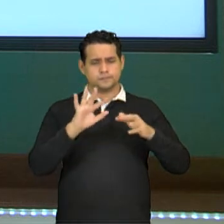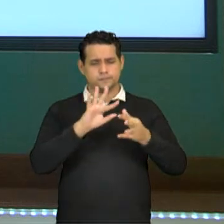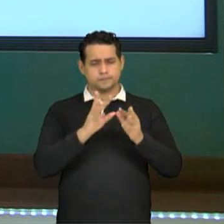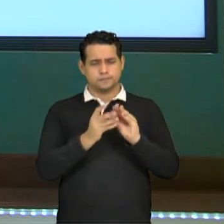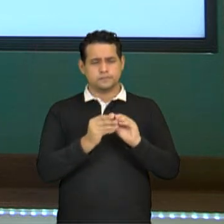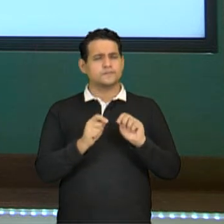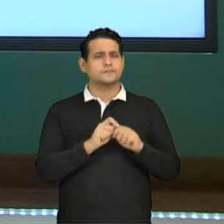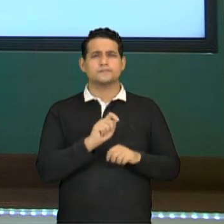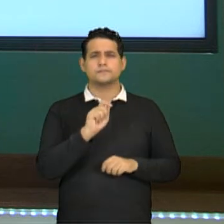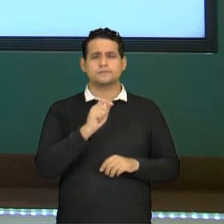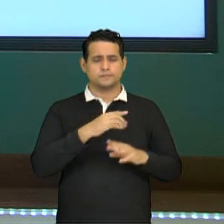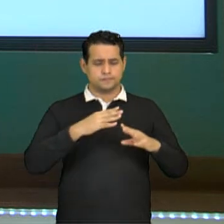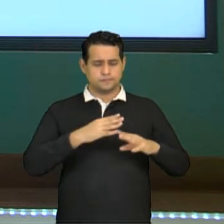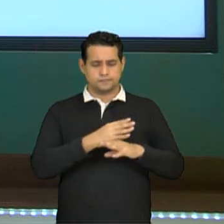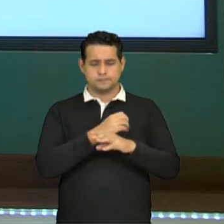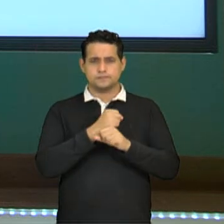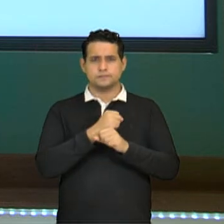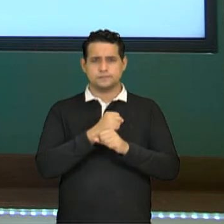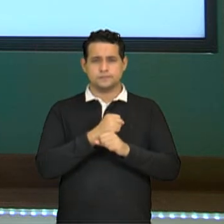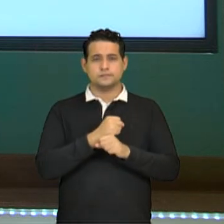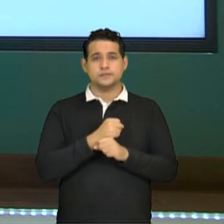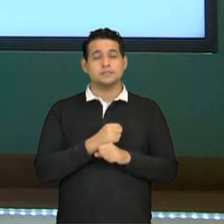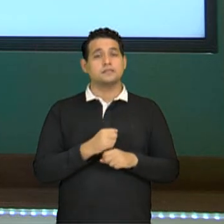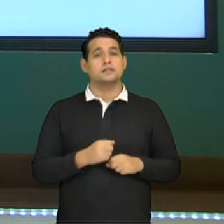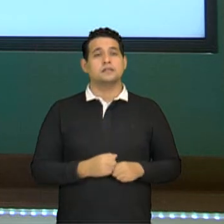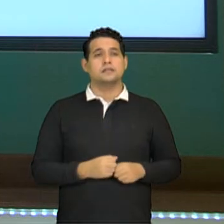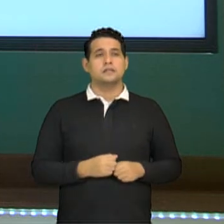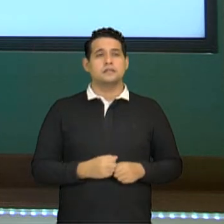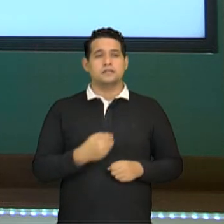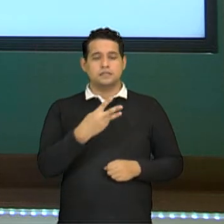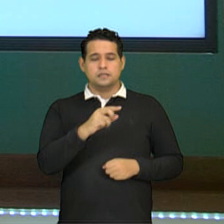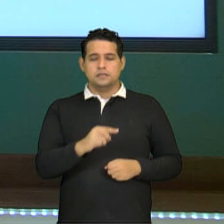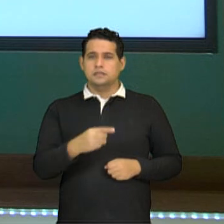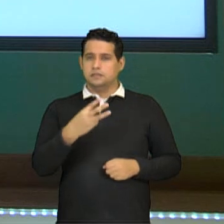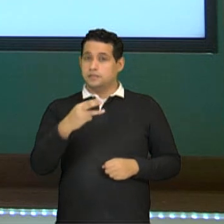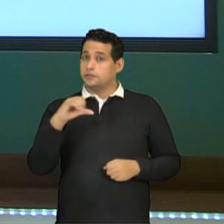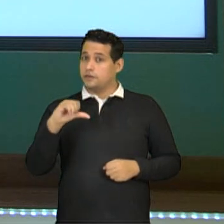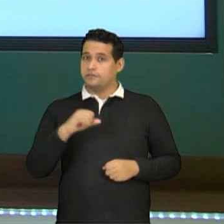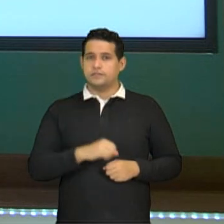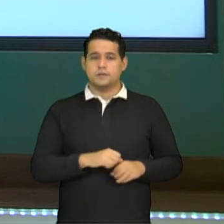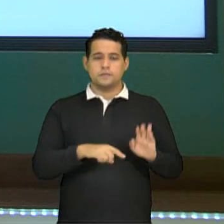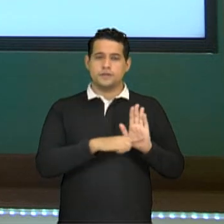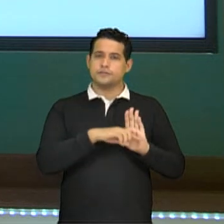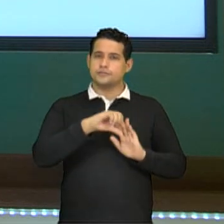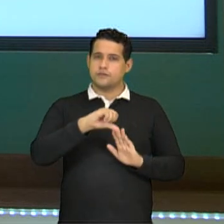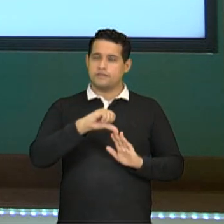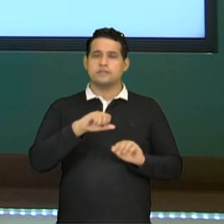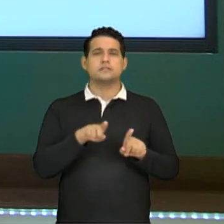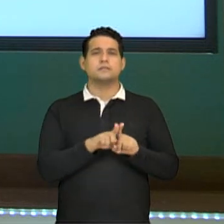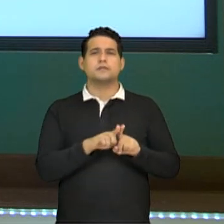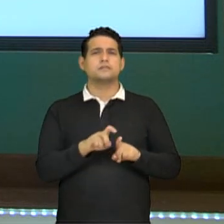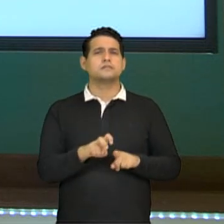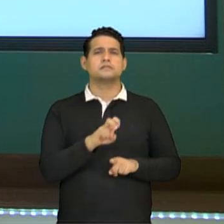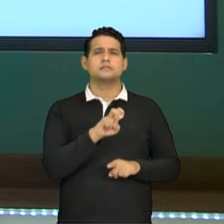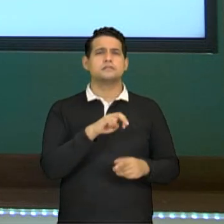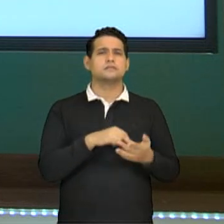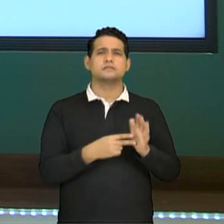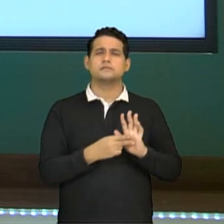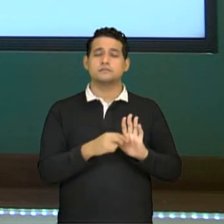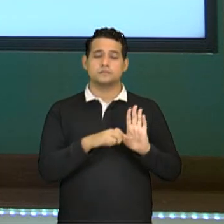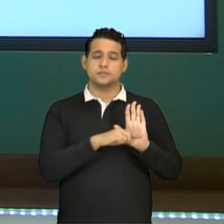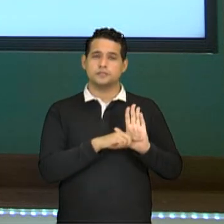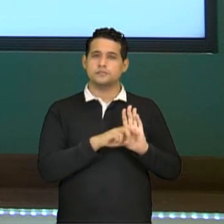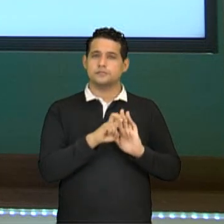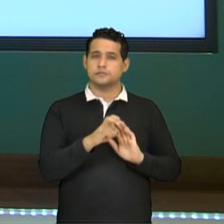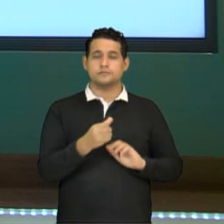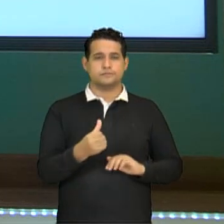simplifico, eu realizo a multiplicação. Vou fazer 3 vezes 3, 9, menos 9 décimos e 5, menos